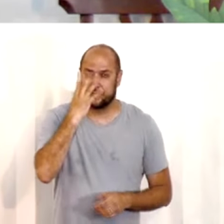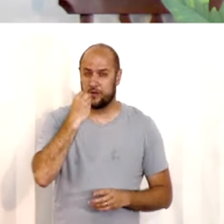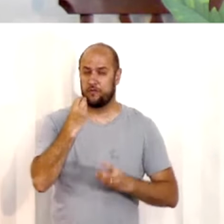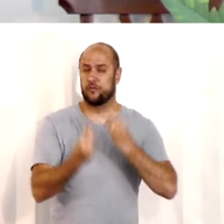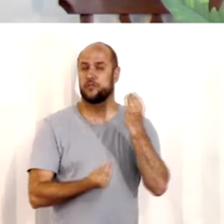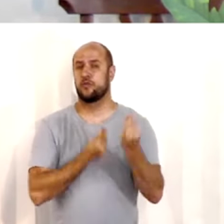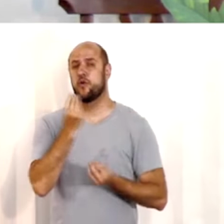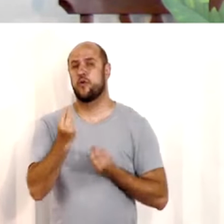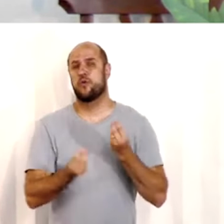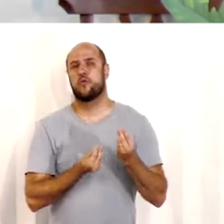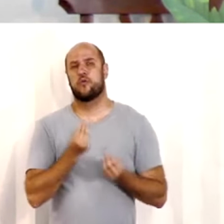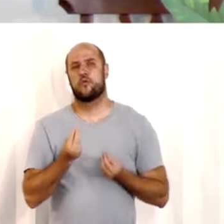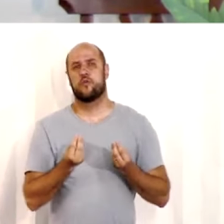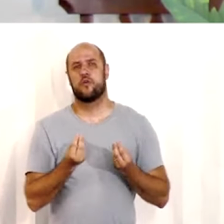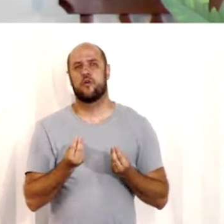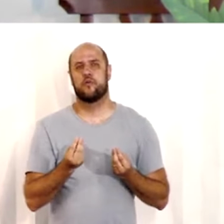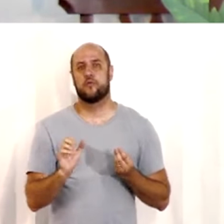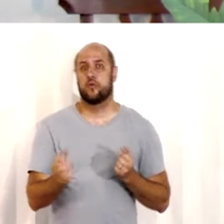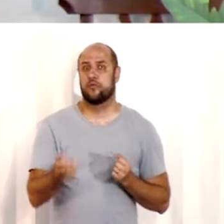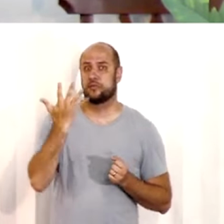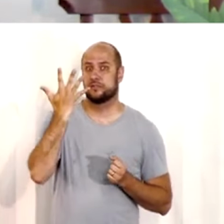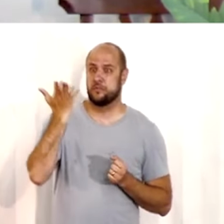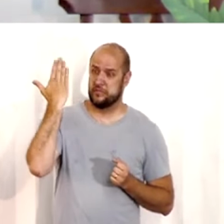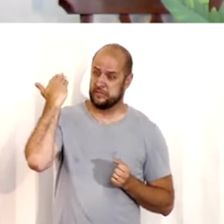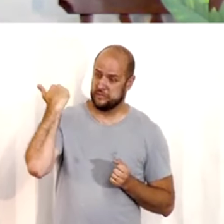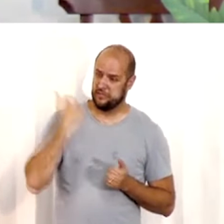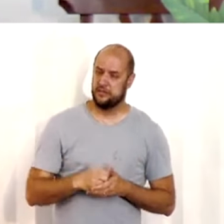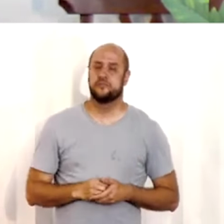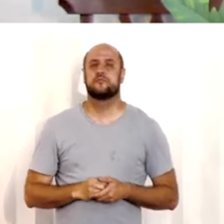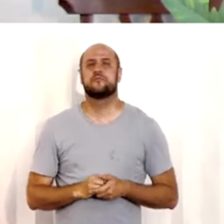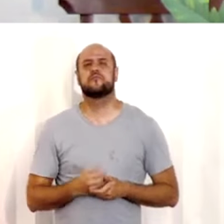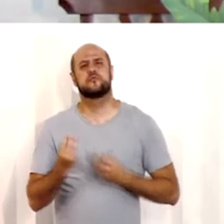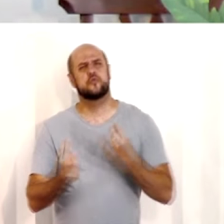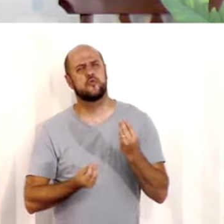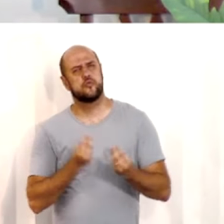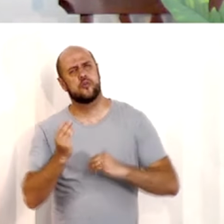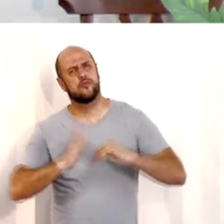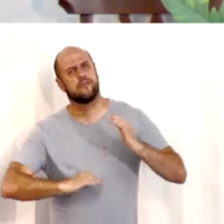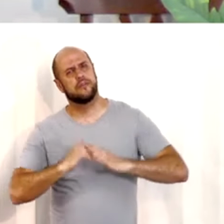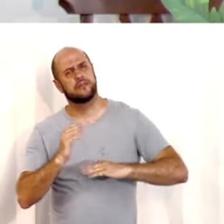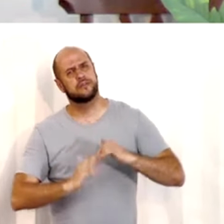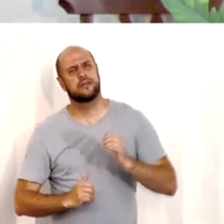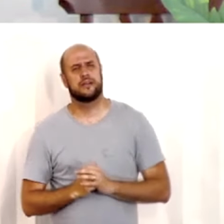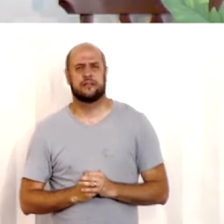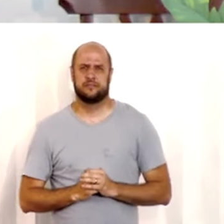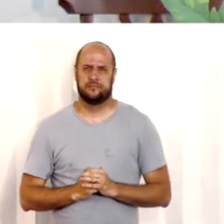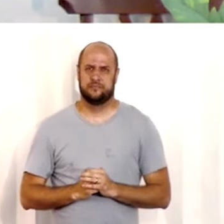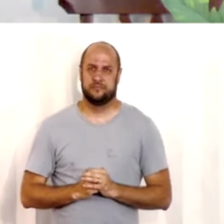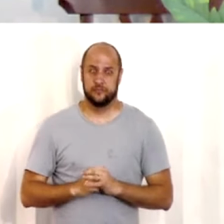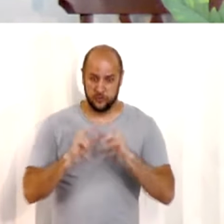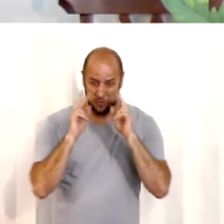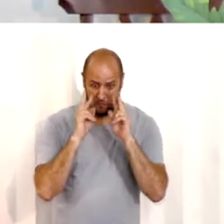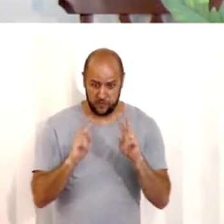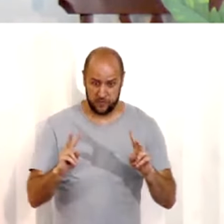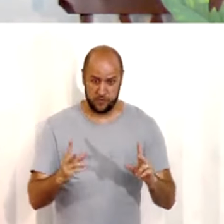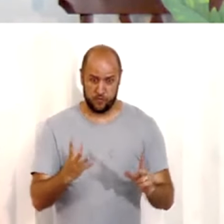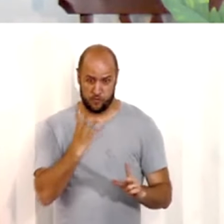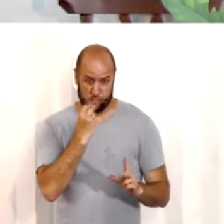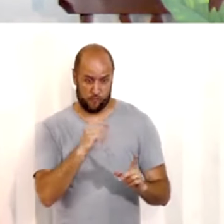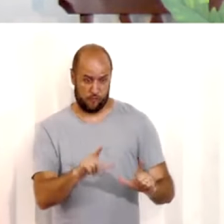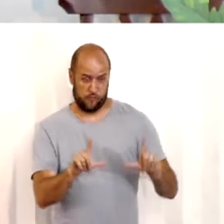levantado lá, o templo lá de trás, de como foi feito isso aqui, quando nós olhamos para as fotos, e nós